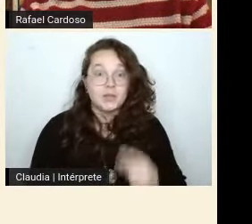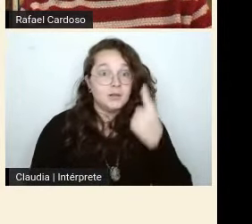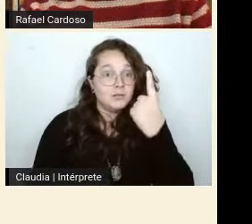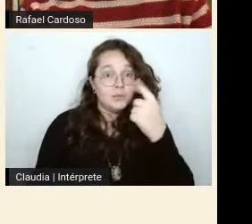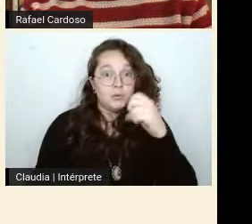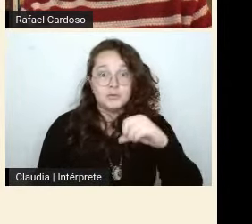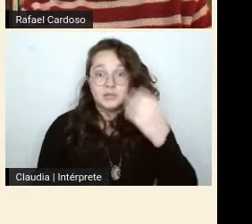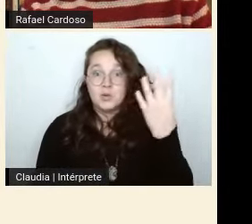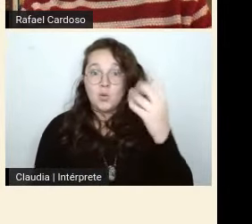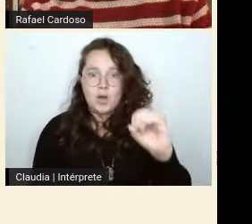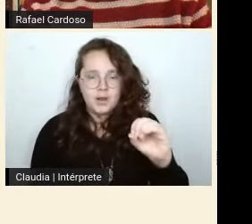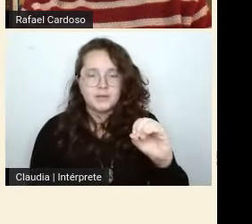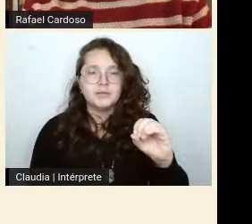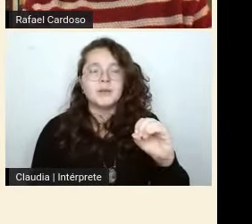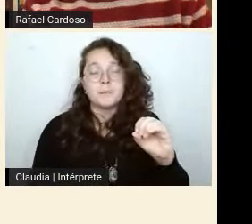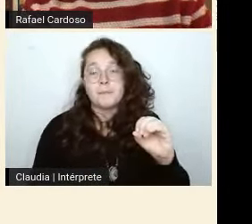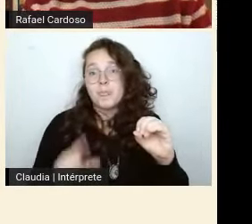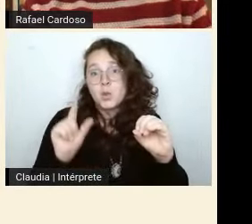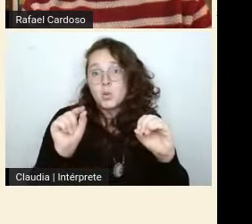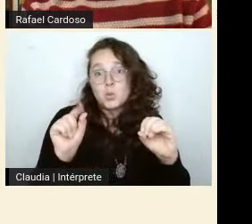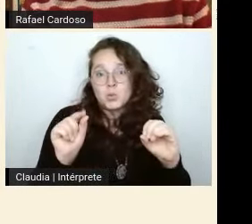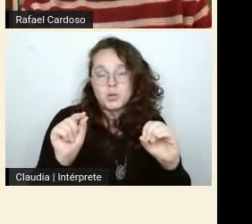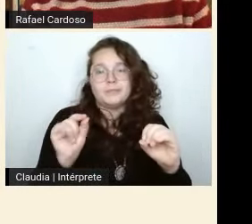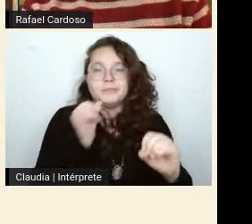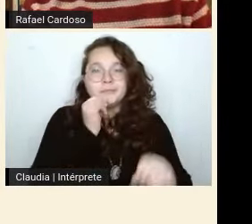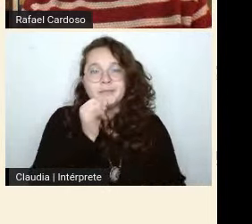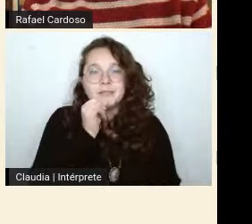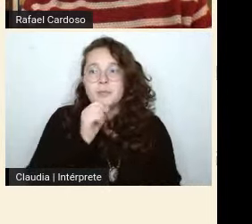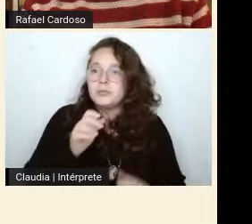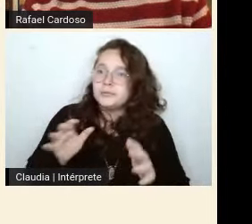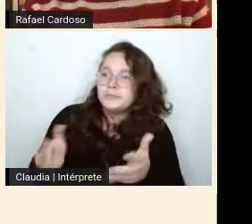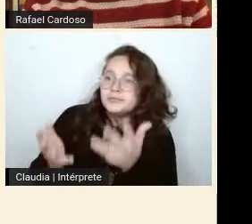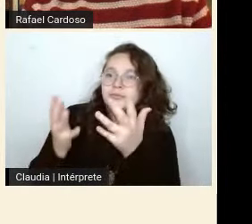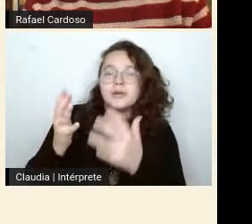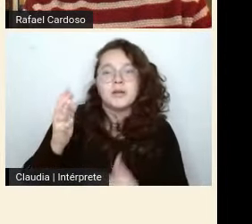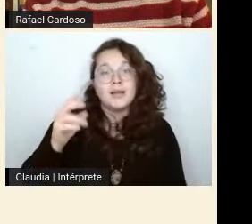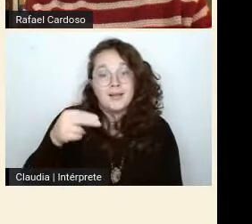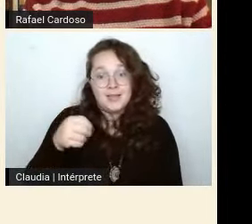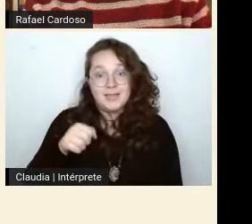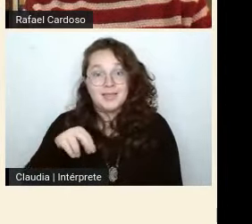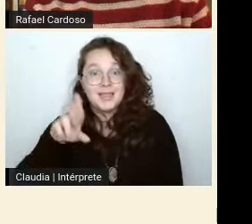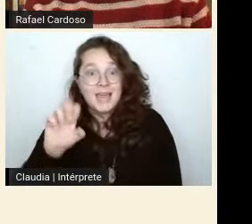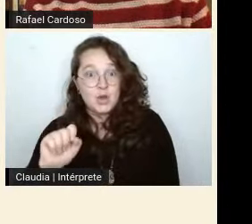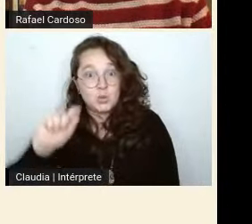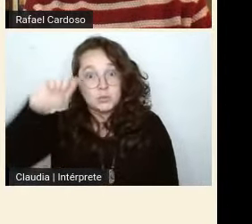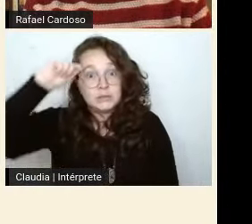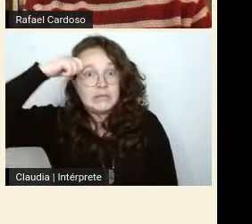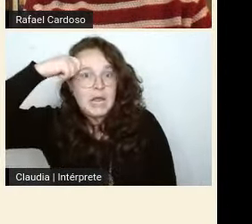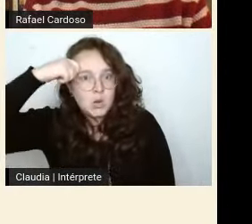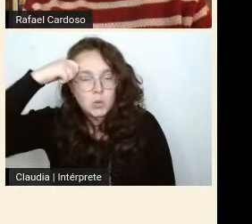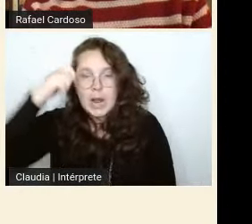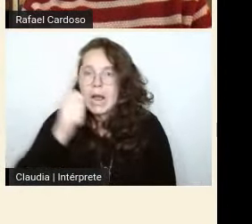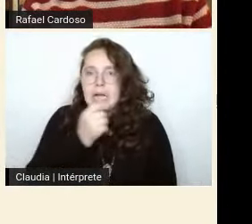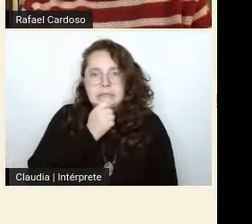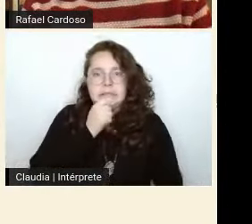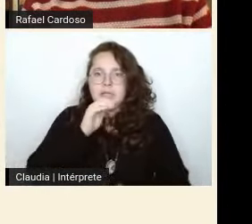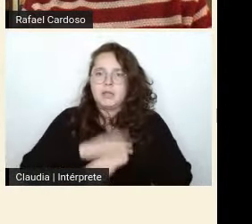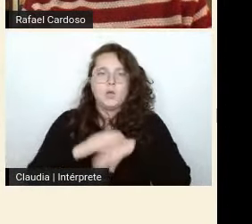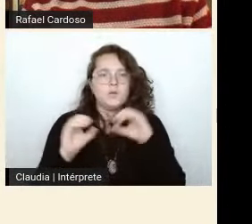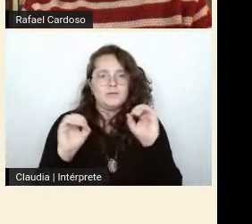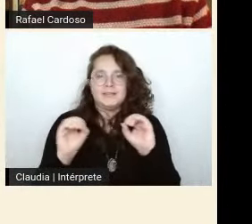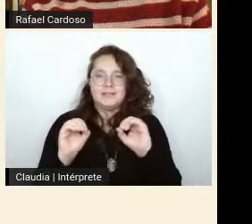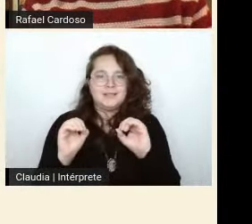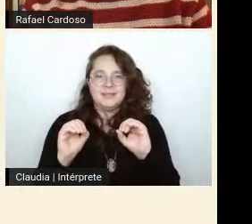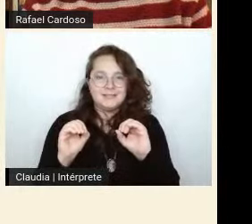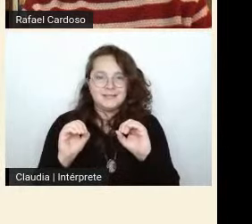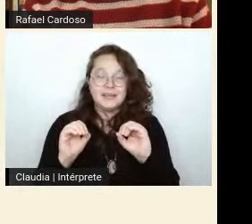era comum o hábito de exaltar o negro para rotular uma categoria unificada e reificada, o que viria